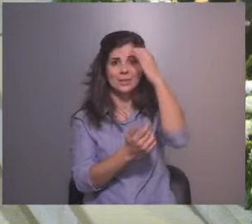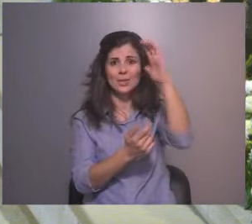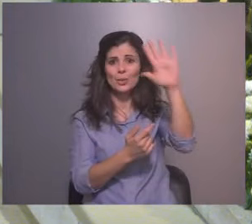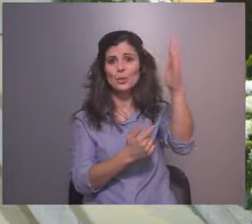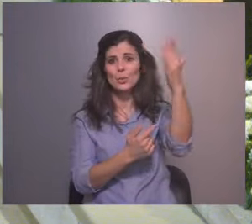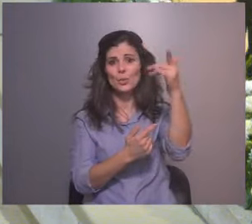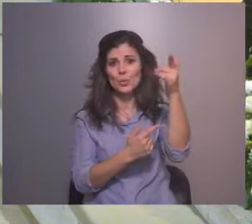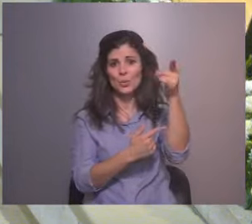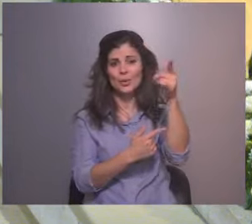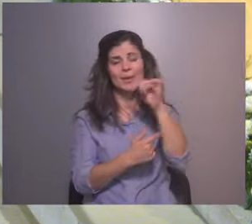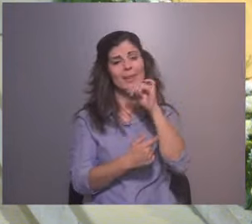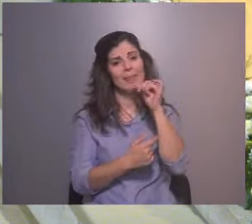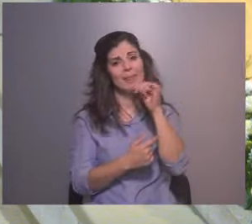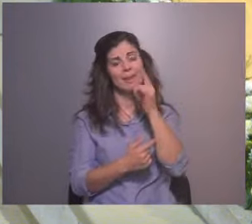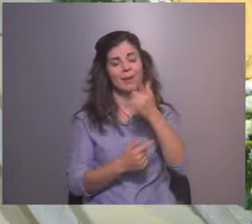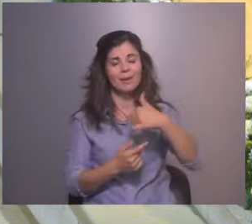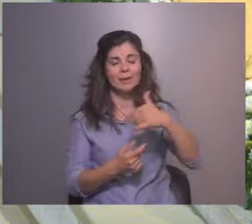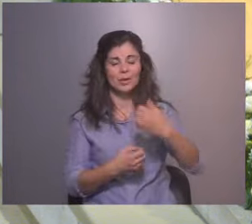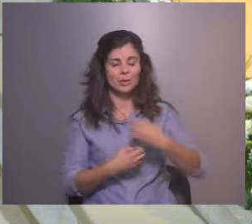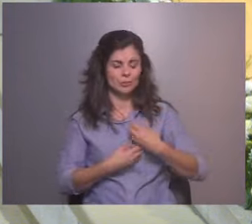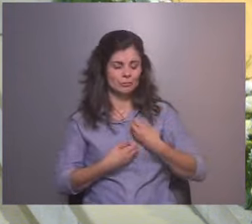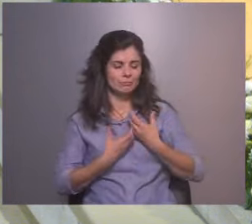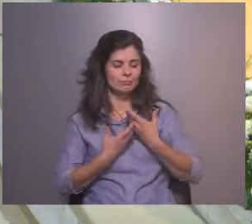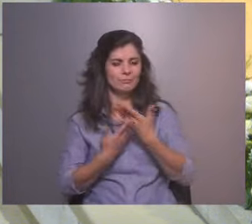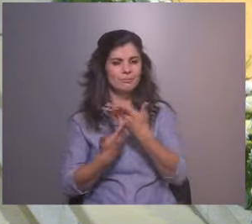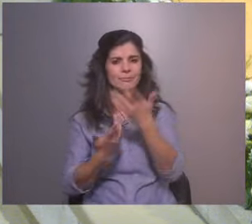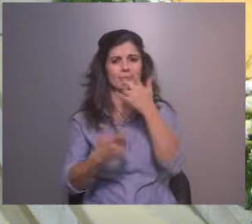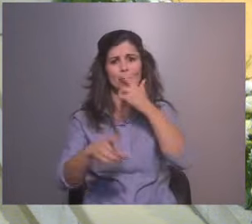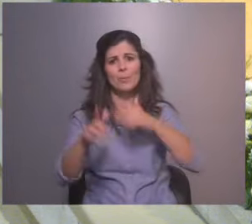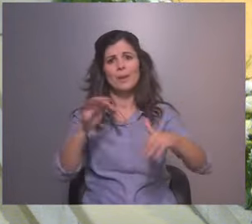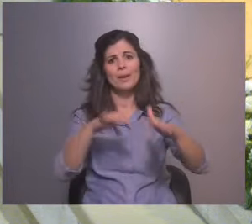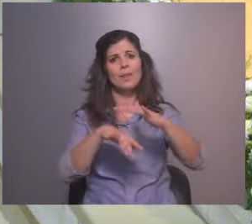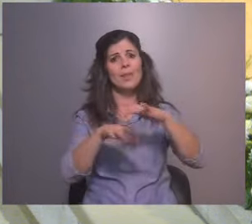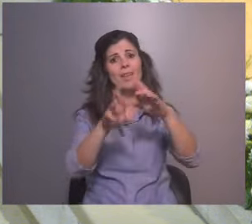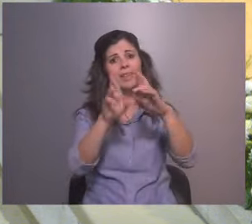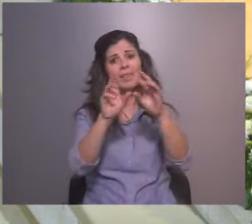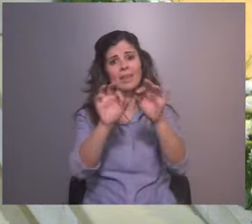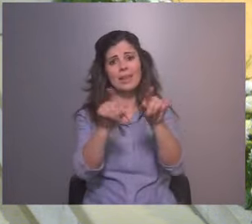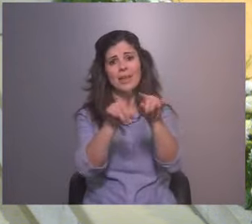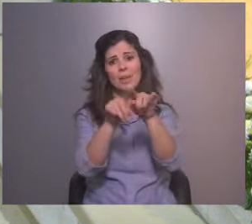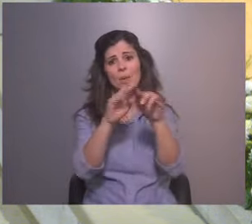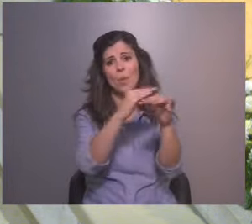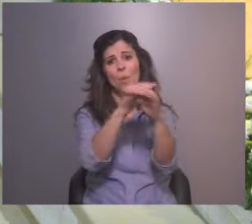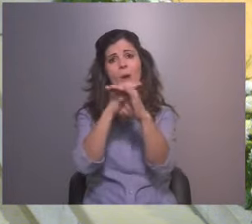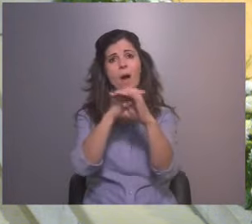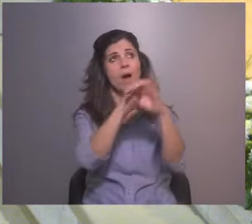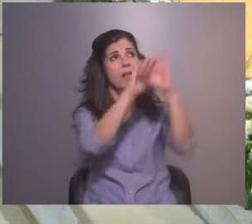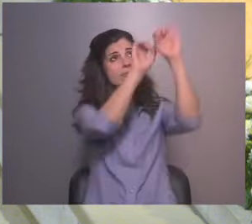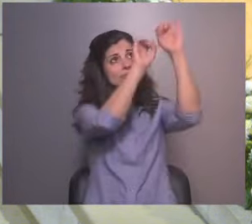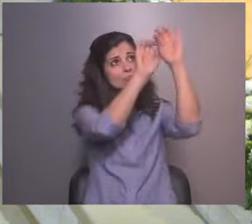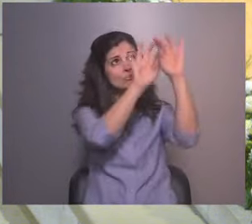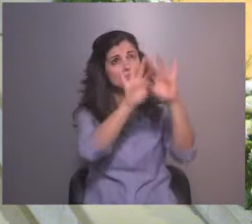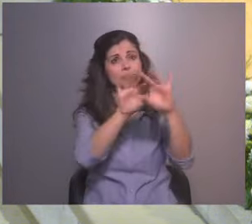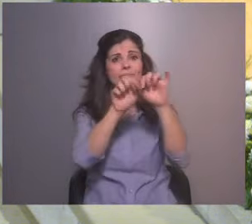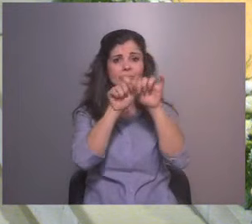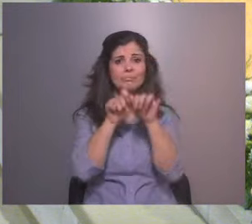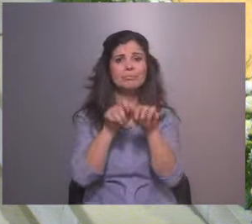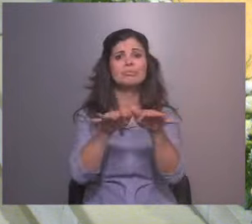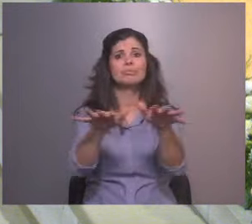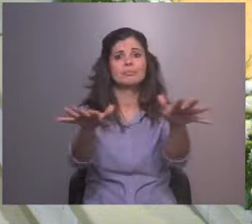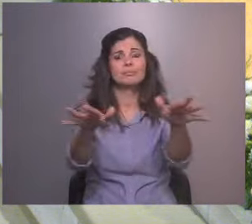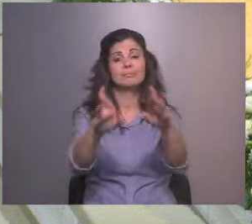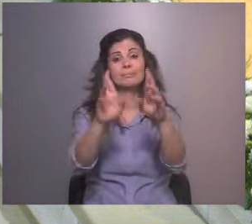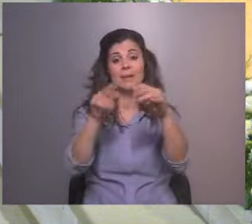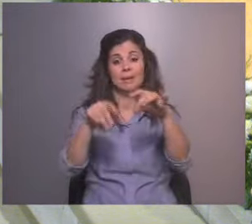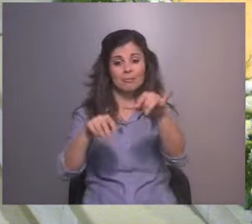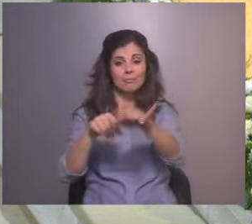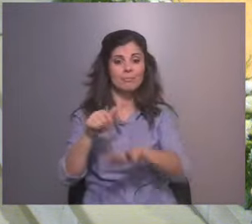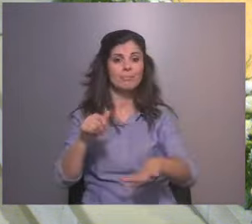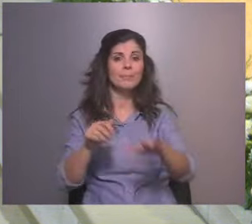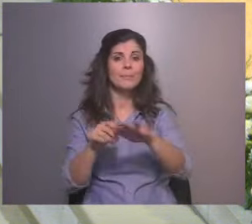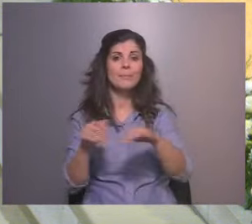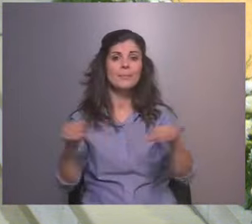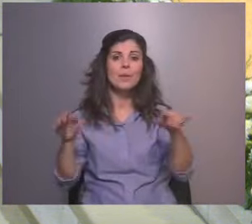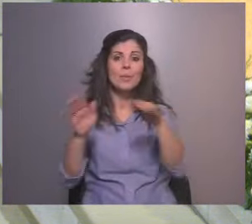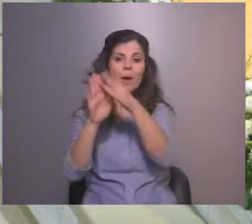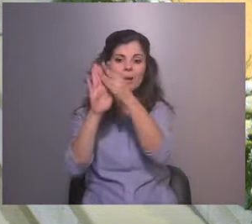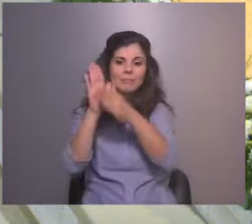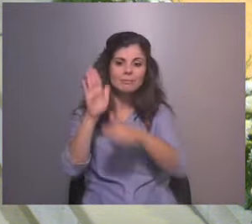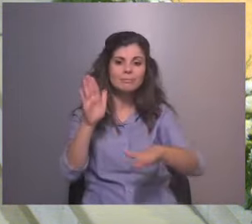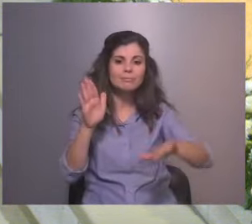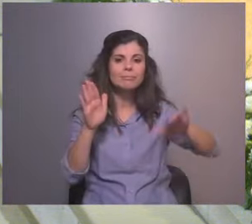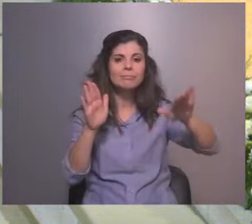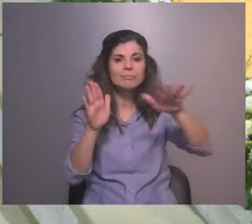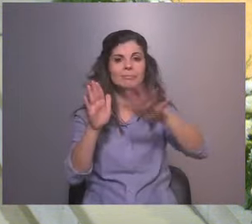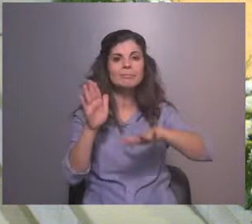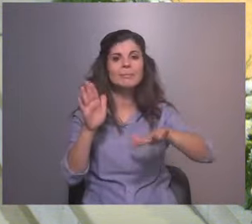Aleluia. Irmãos peregrinos, tomamos hoje os textos que nos falam de Deus como paz e louvamos